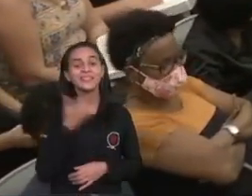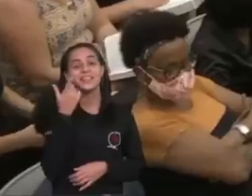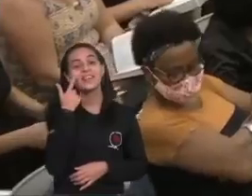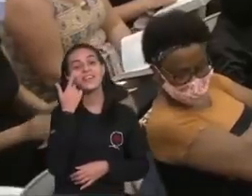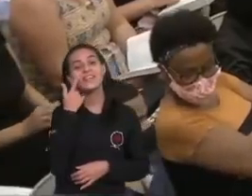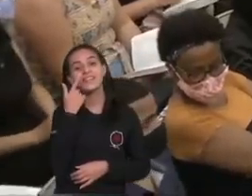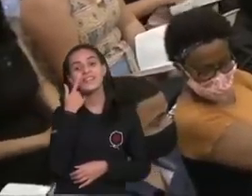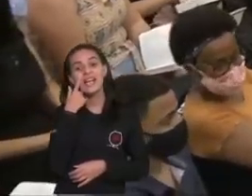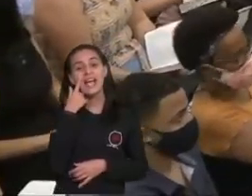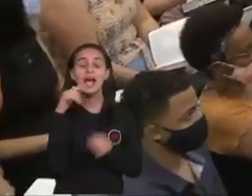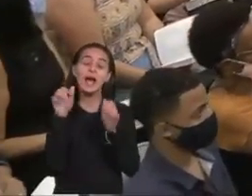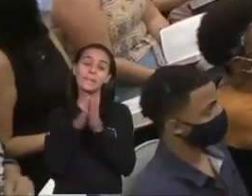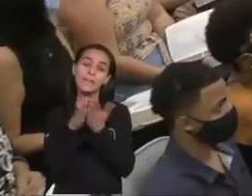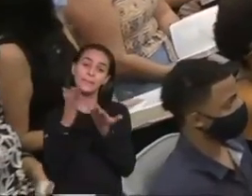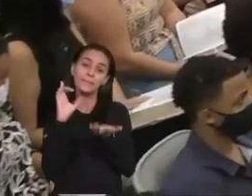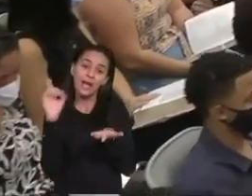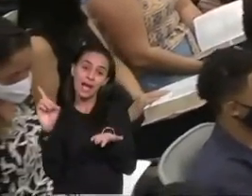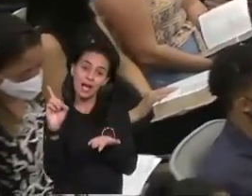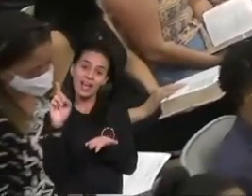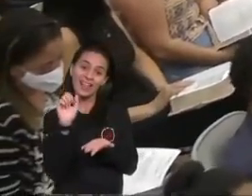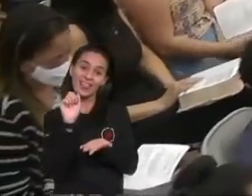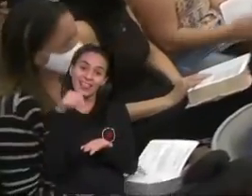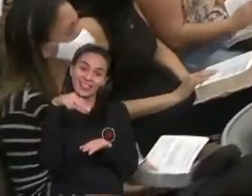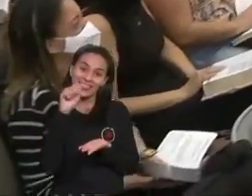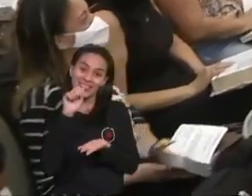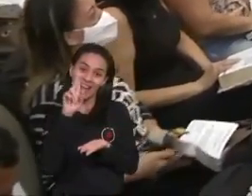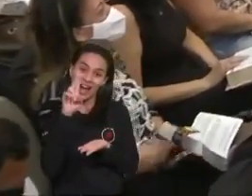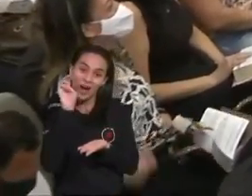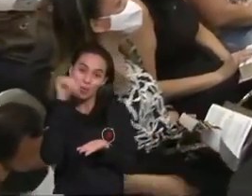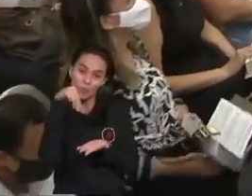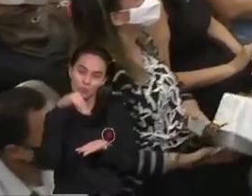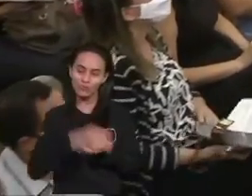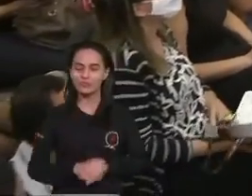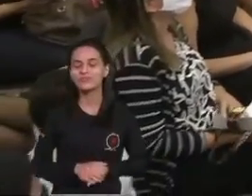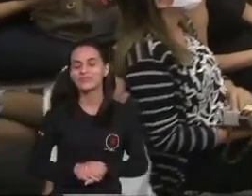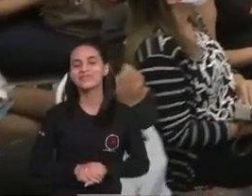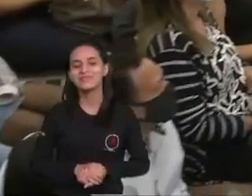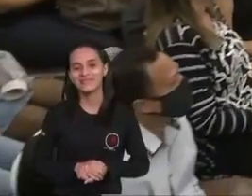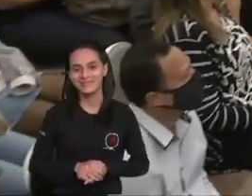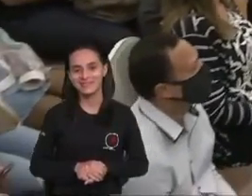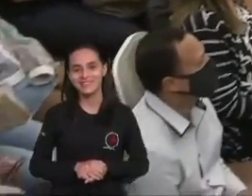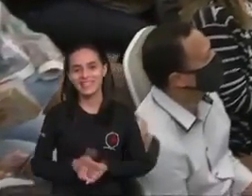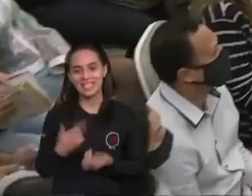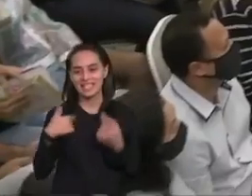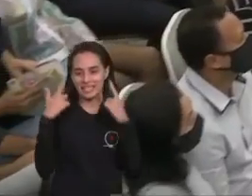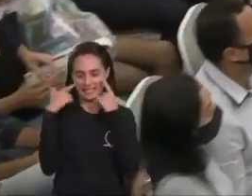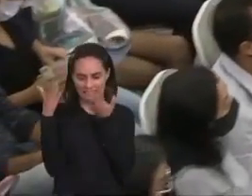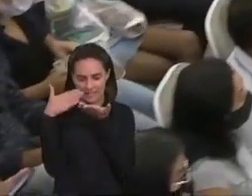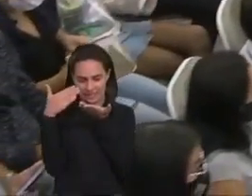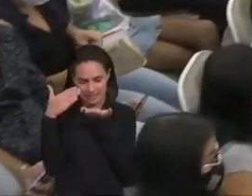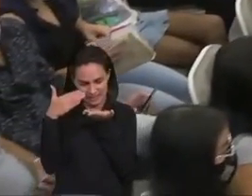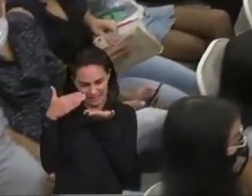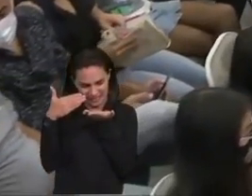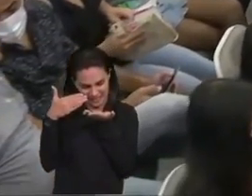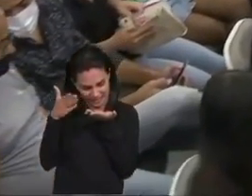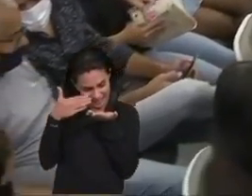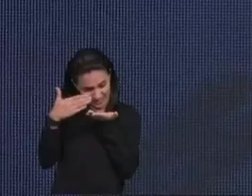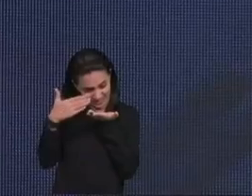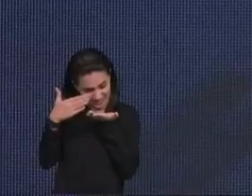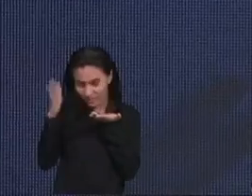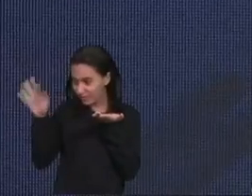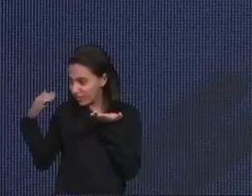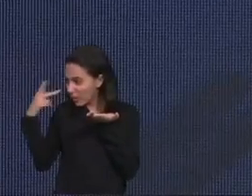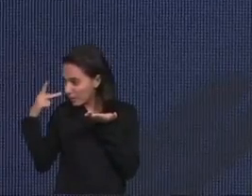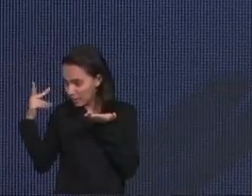eu dizia aqui Abre A sua Bíblia em não eu ia ter barulho de folhas até o término da